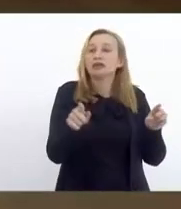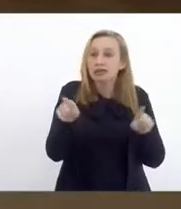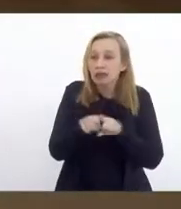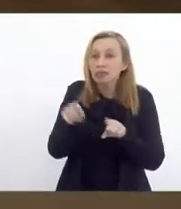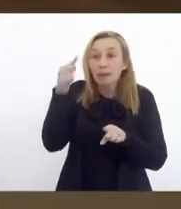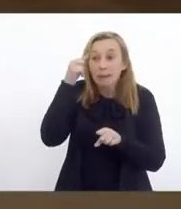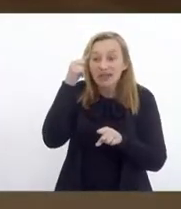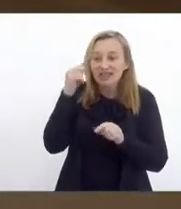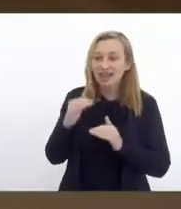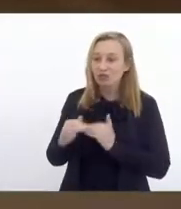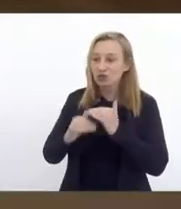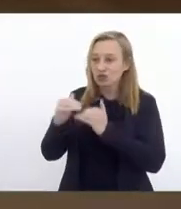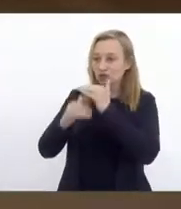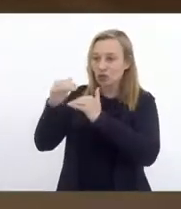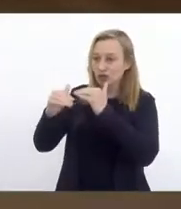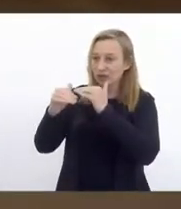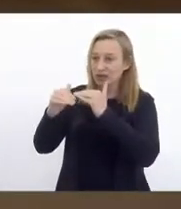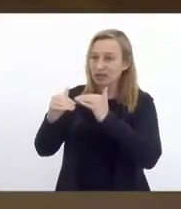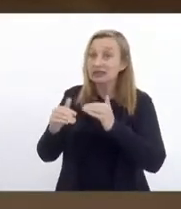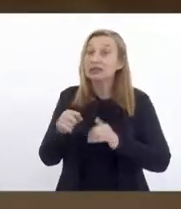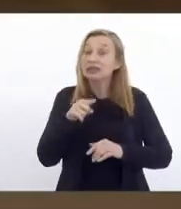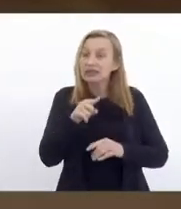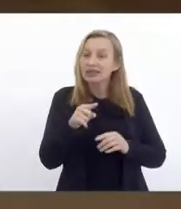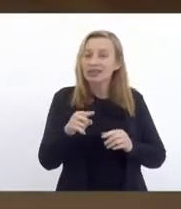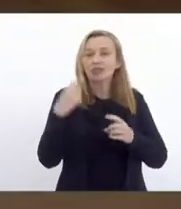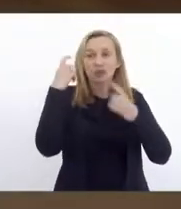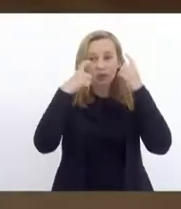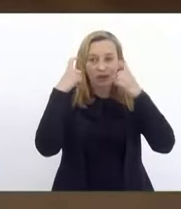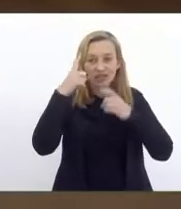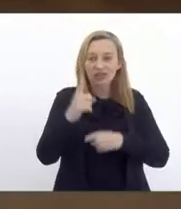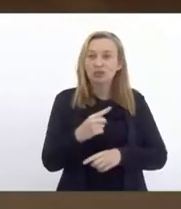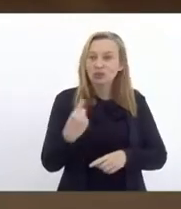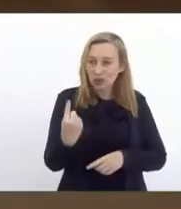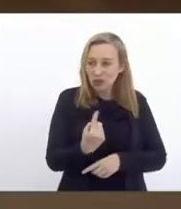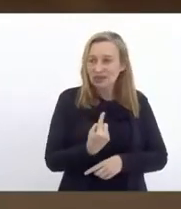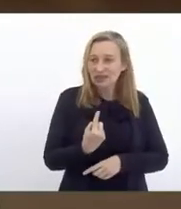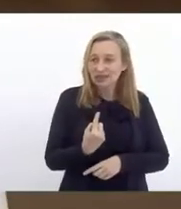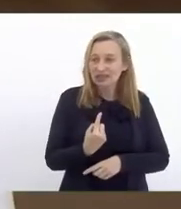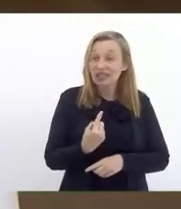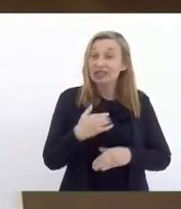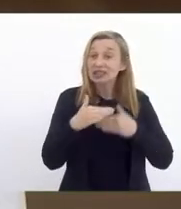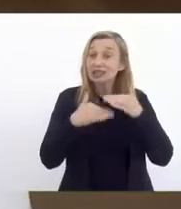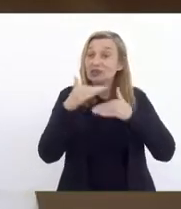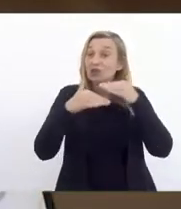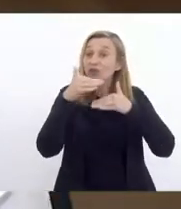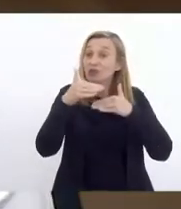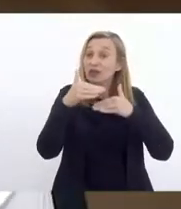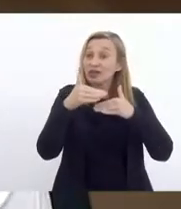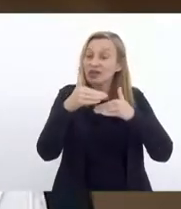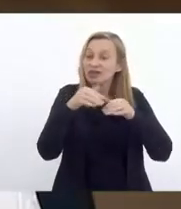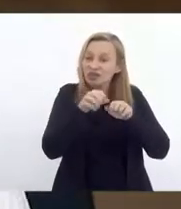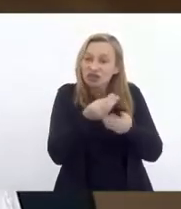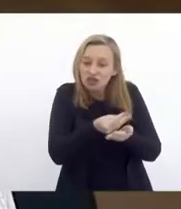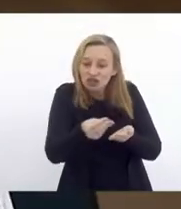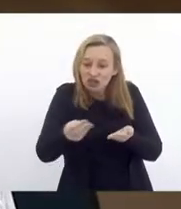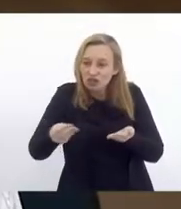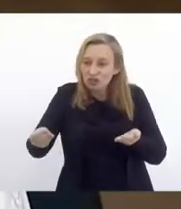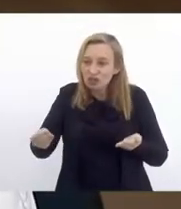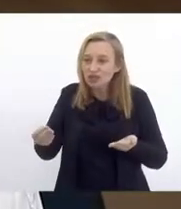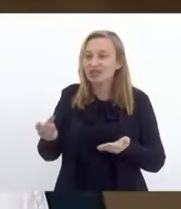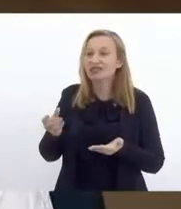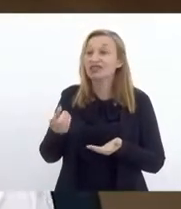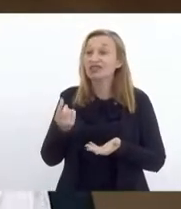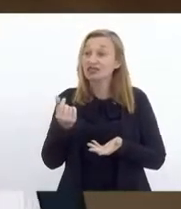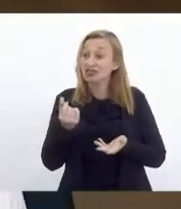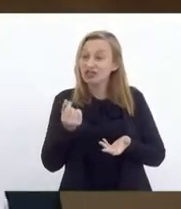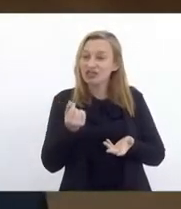no desenvolvimento. E essa que é a grande preocupação de todos. Desenvolvimento é distribuição de riqueza,